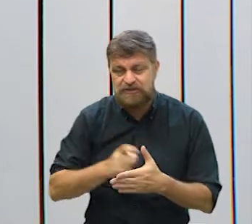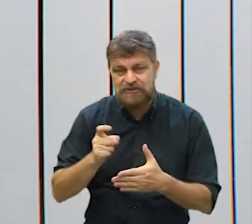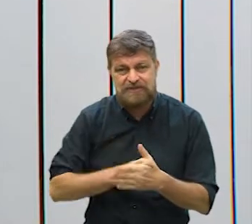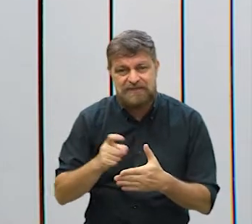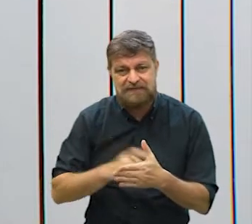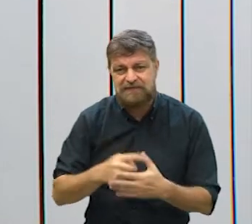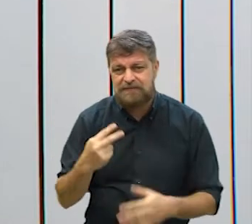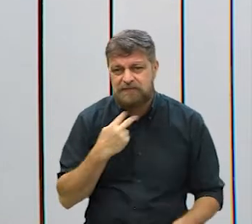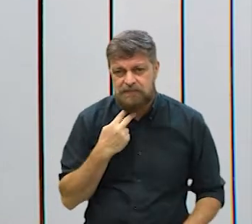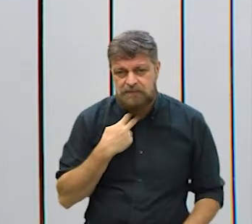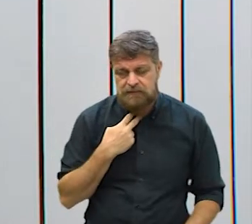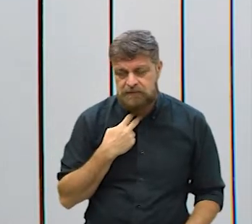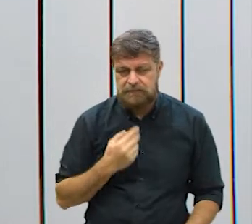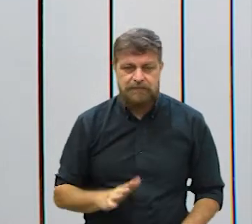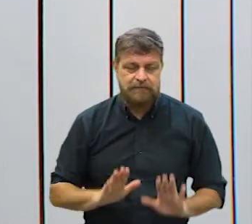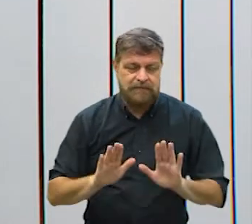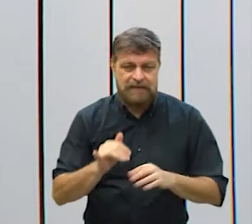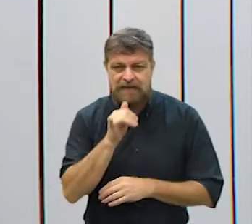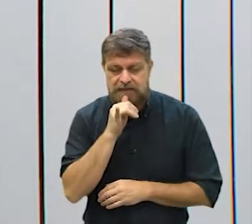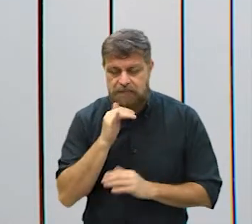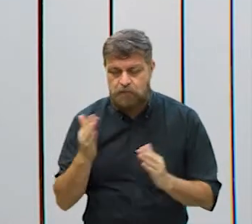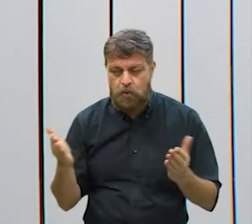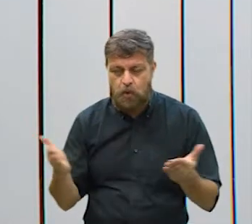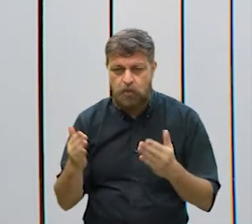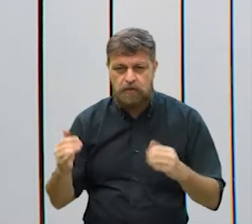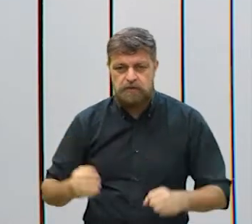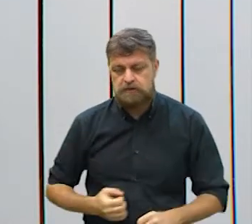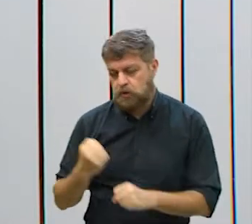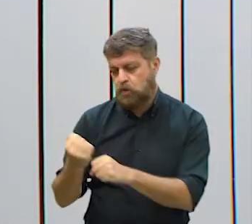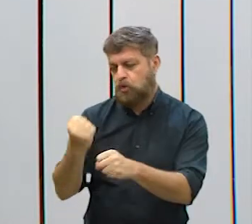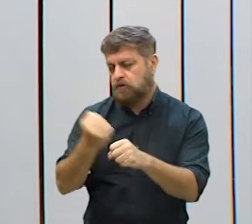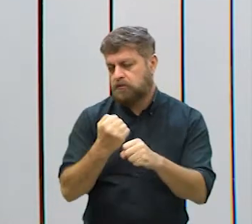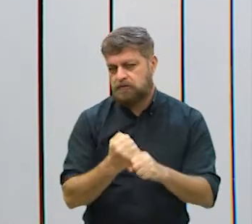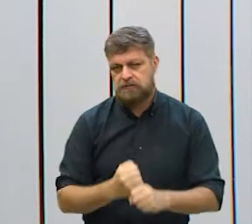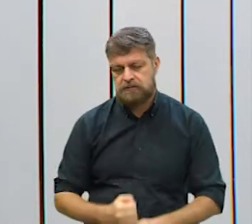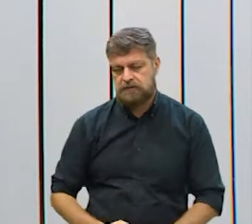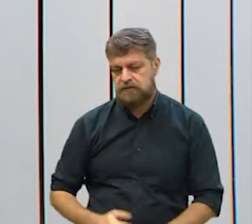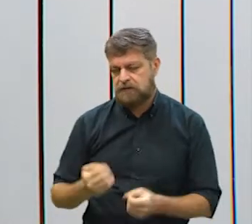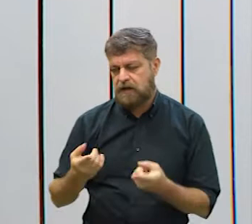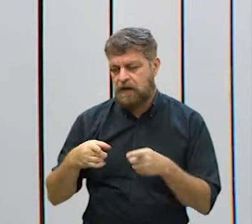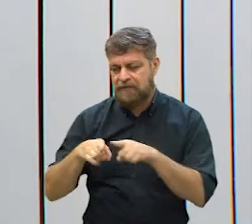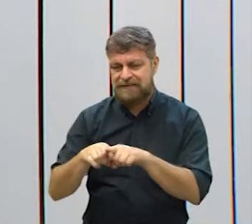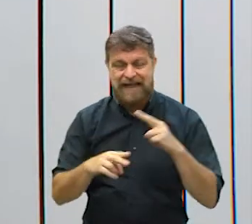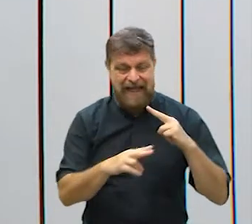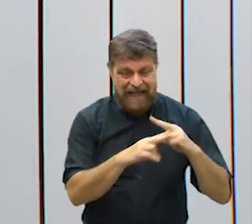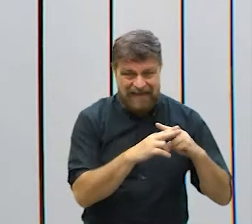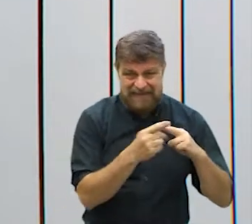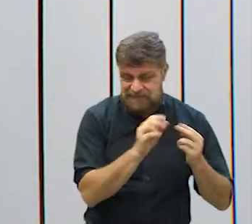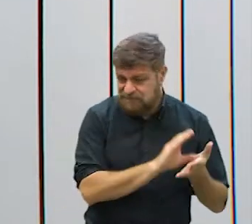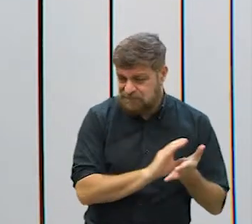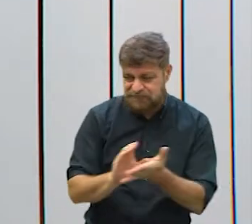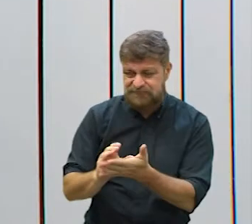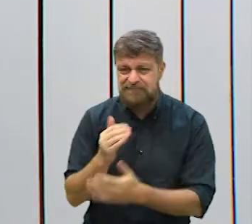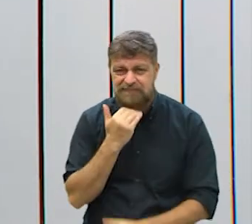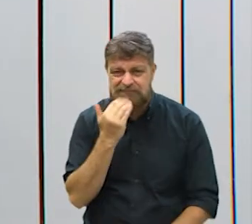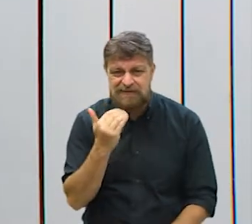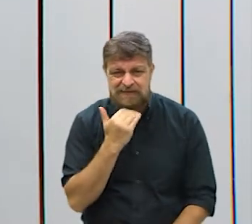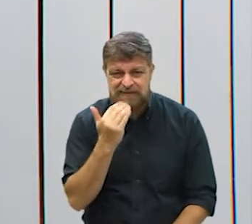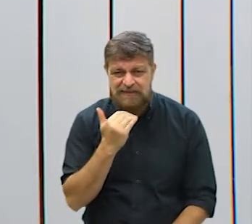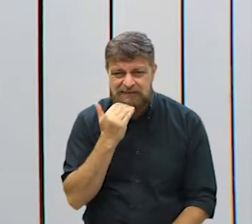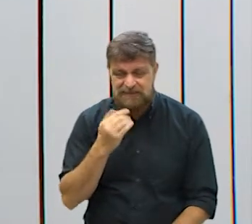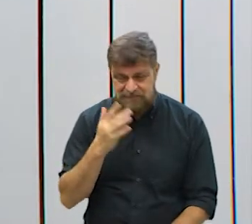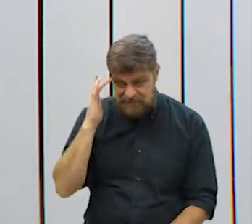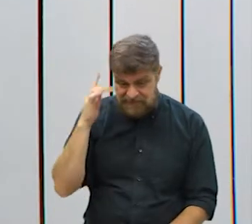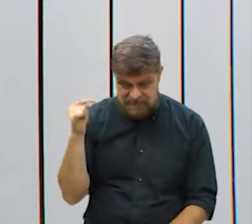endividamento. Foi falado aqui, não adianta eu lançar hoje empreendimentos com parceria, a Caixa não financia para a Coab, você acha que